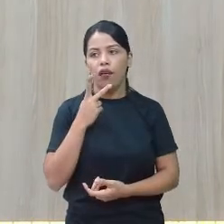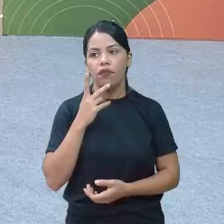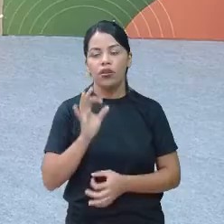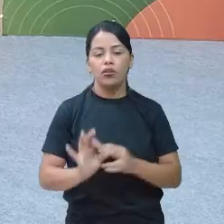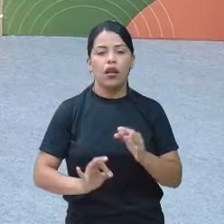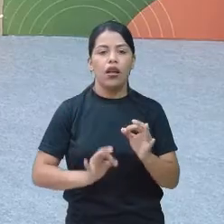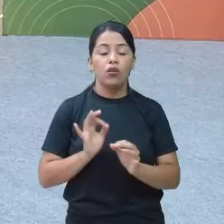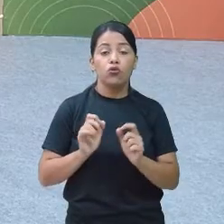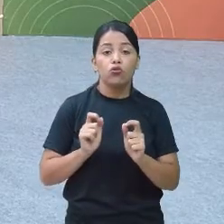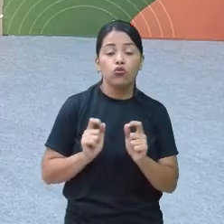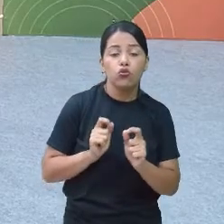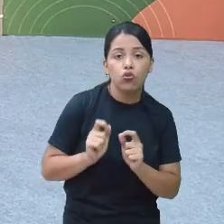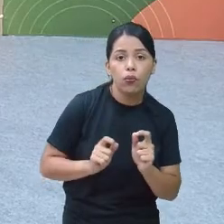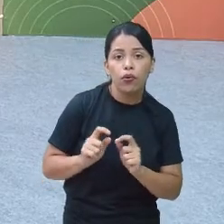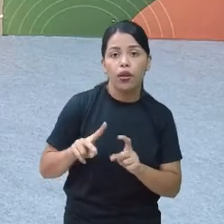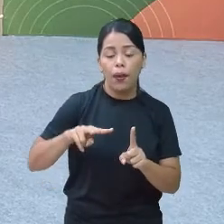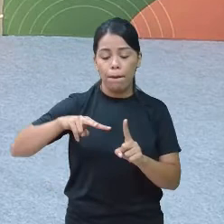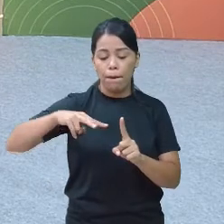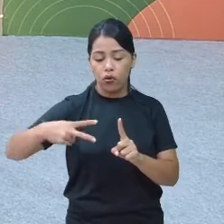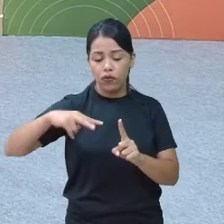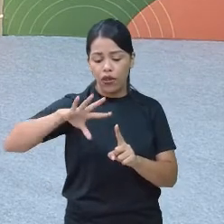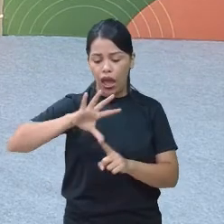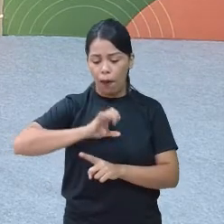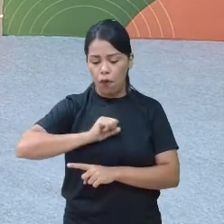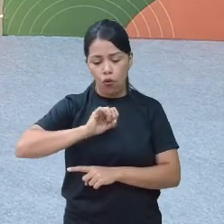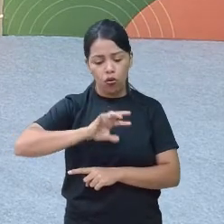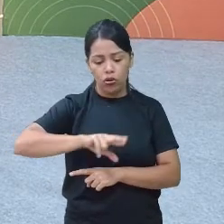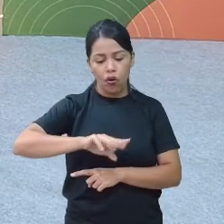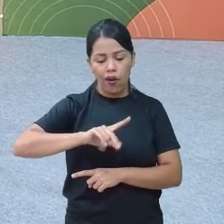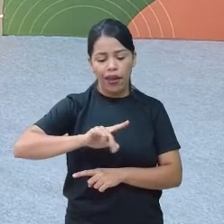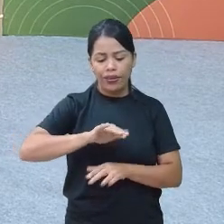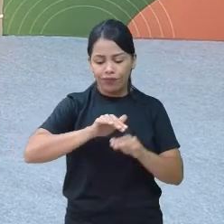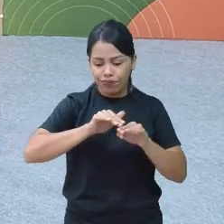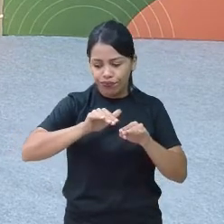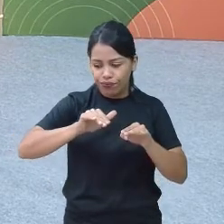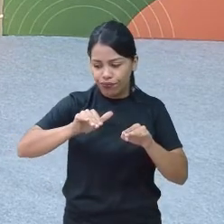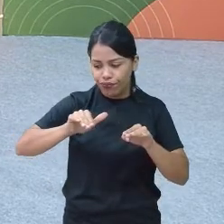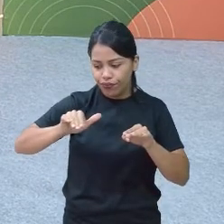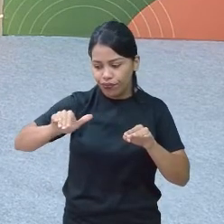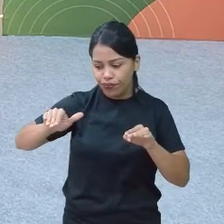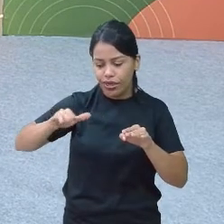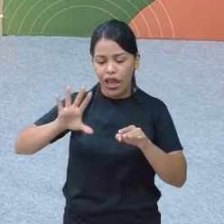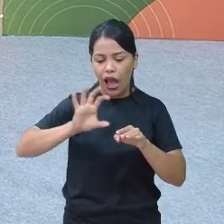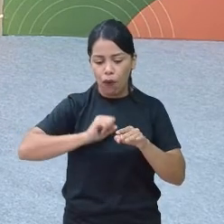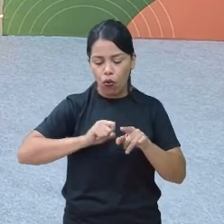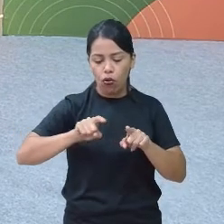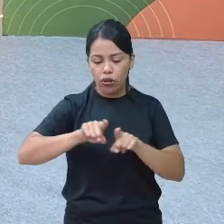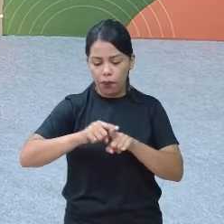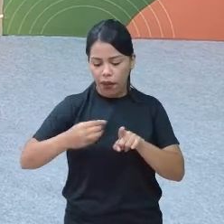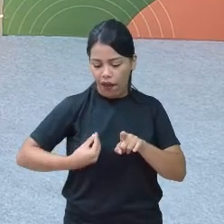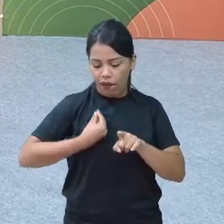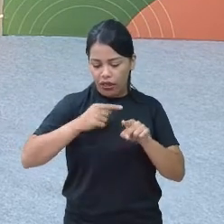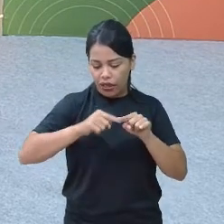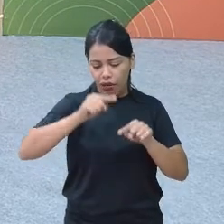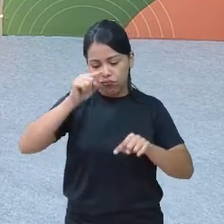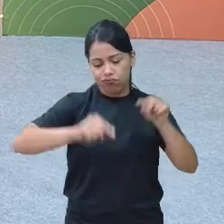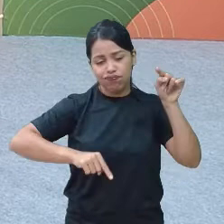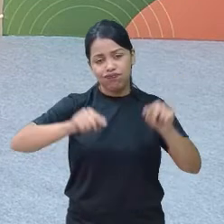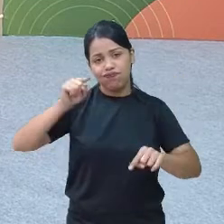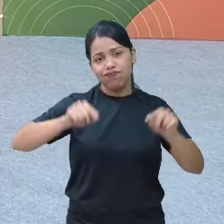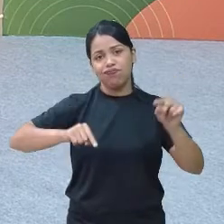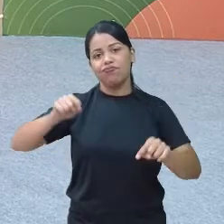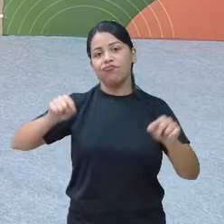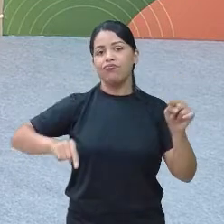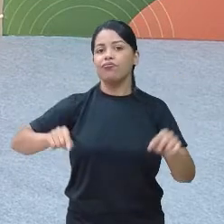esse ponto de vista de que amar é imprevisível e a vida também é imprevisível. Então,